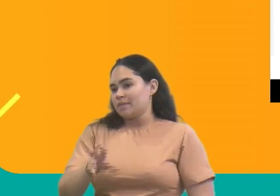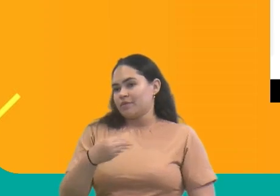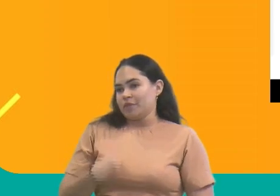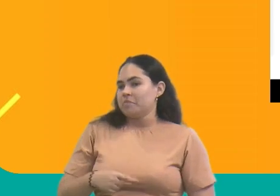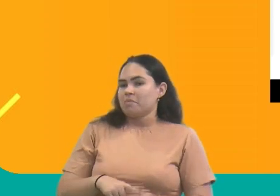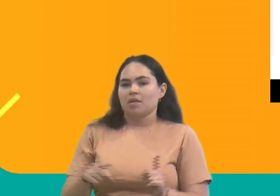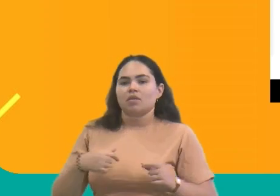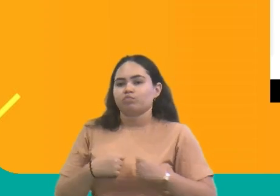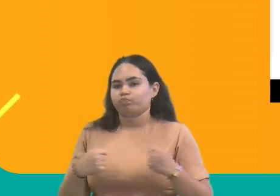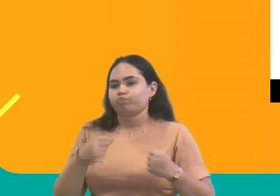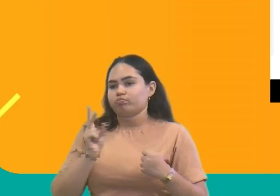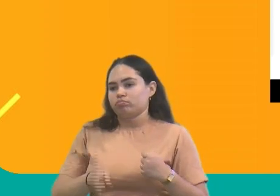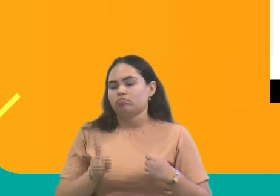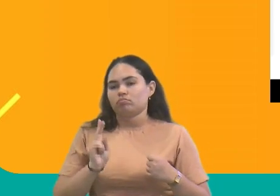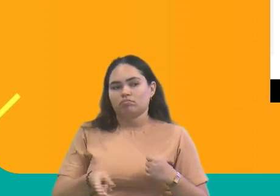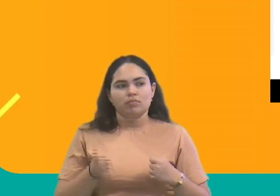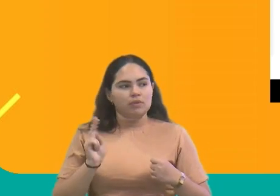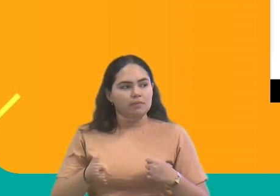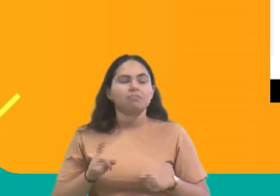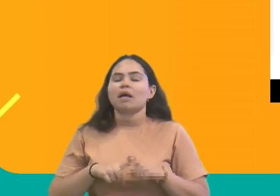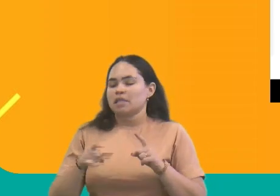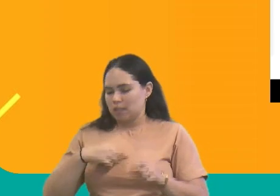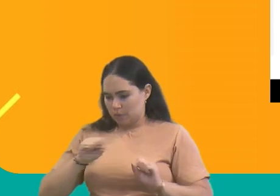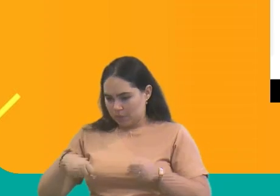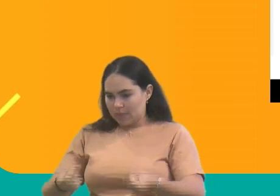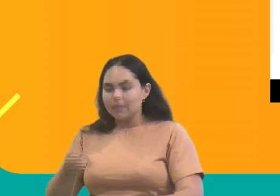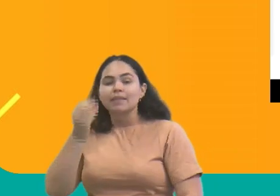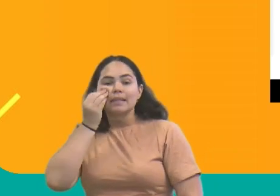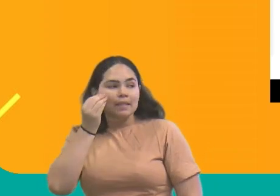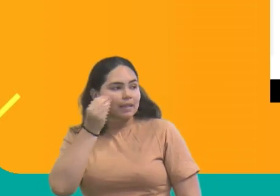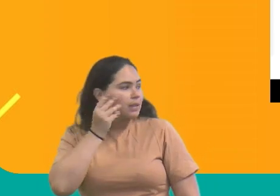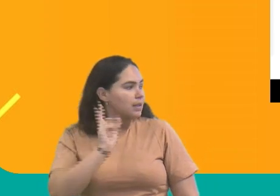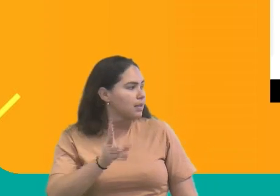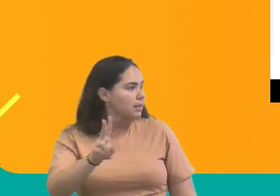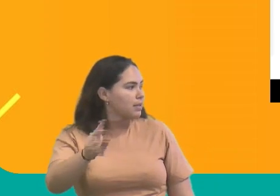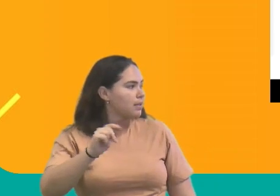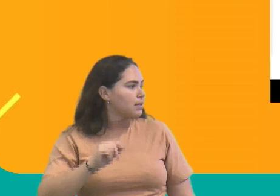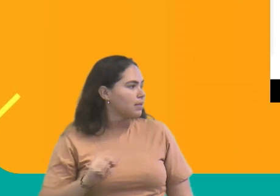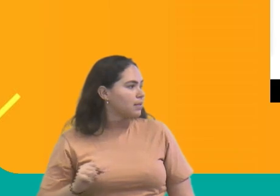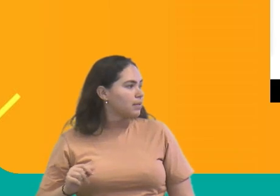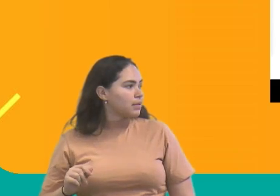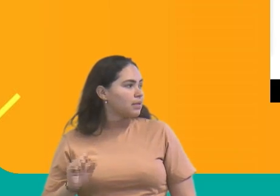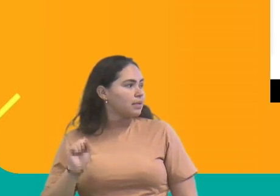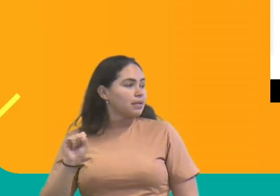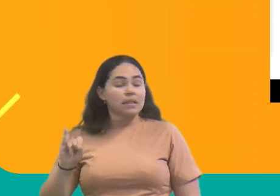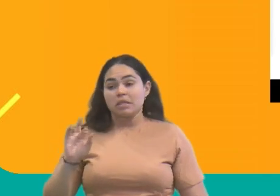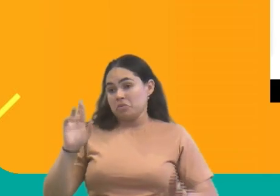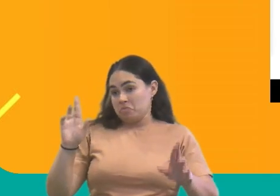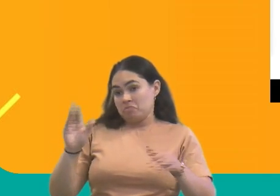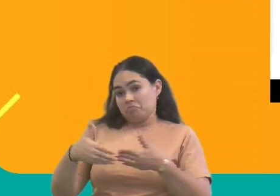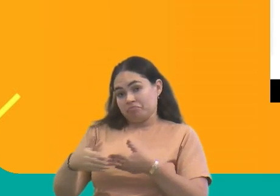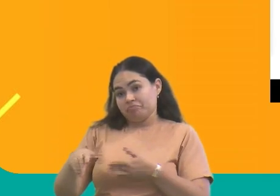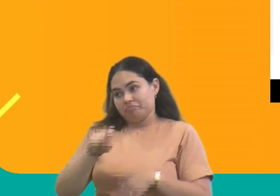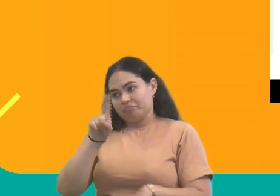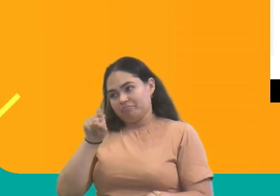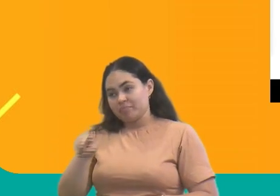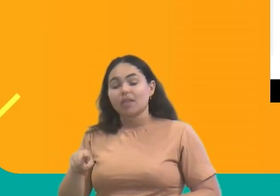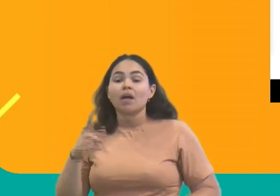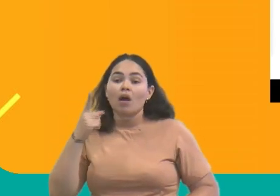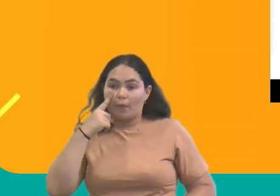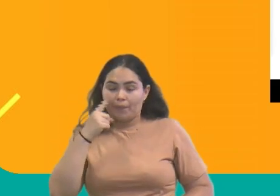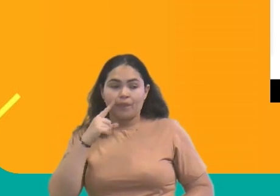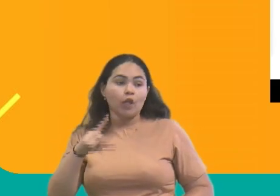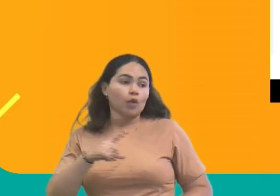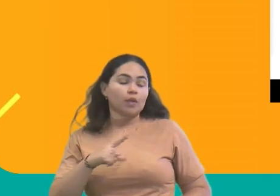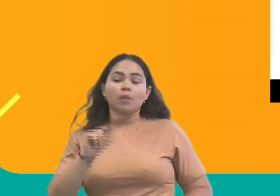dá certo. Mas eu continuo tentando. A gente sempre tenta, né? Se vai dar certo, aí é outros 500. Vamos lá. Eu